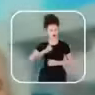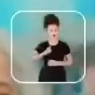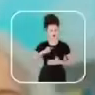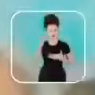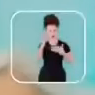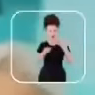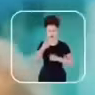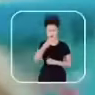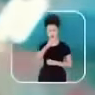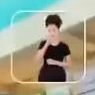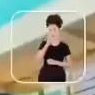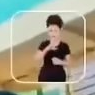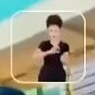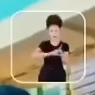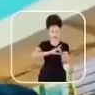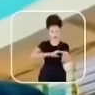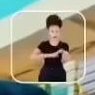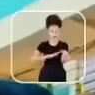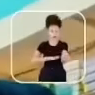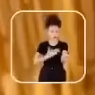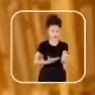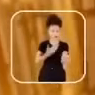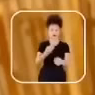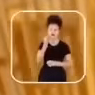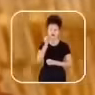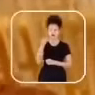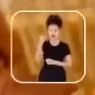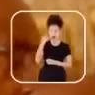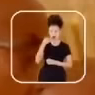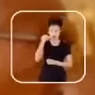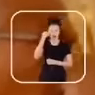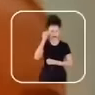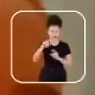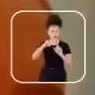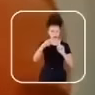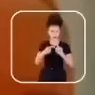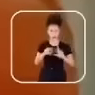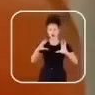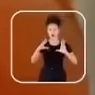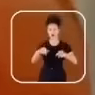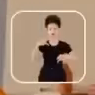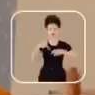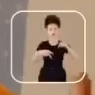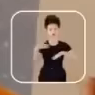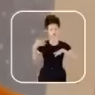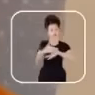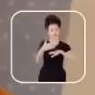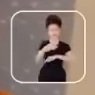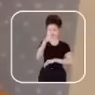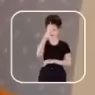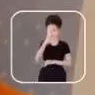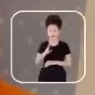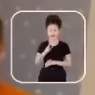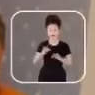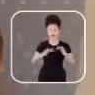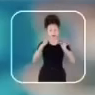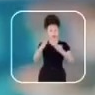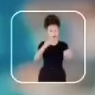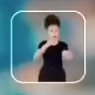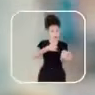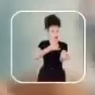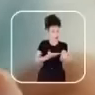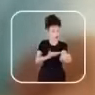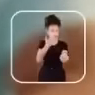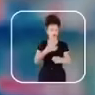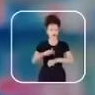tirar dos Ricos para dar pros pobres não o governo não distribui renda o governo só concentra renda vamos entender esse caso aqui porque